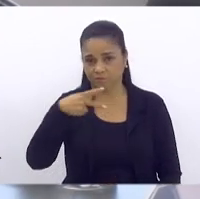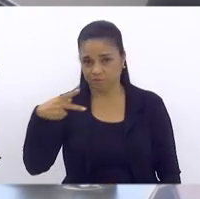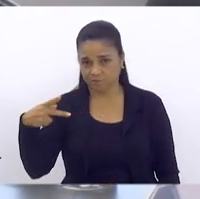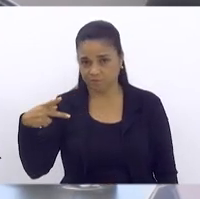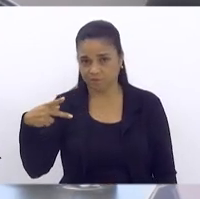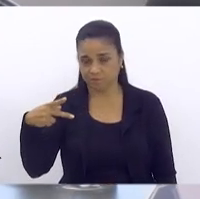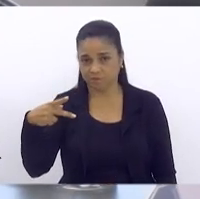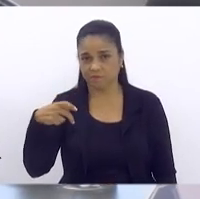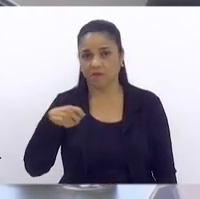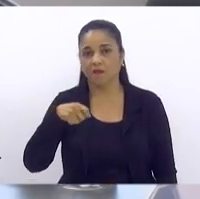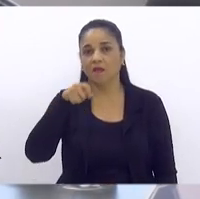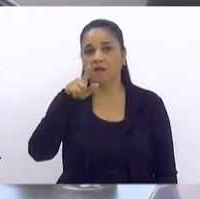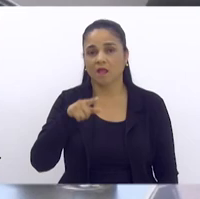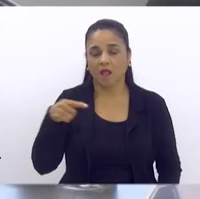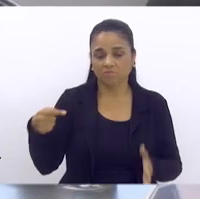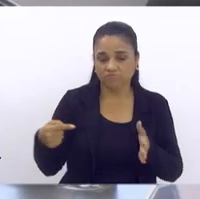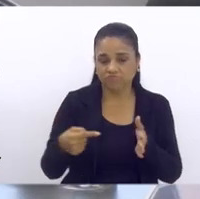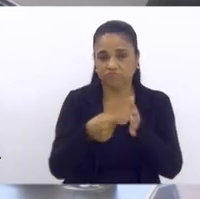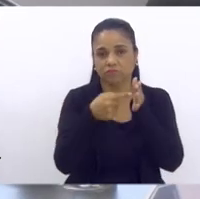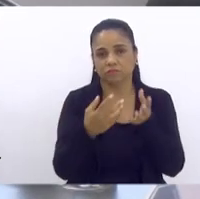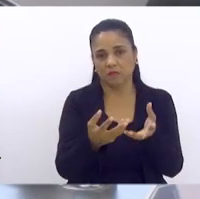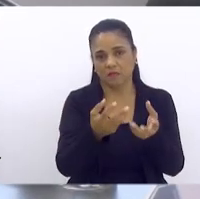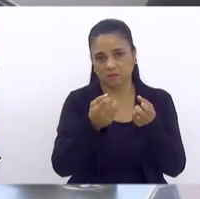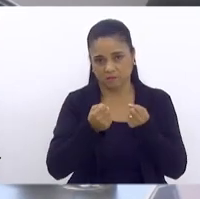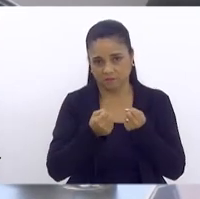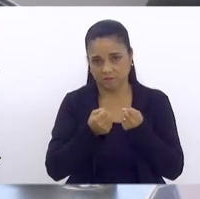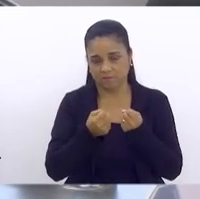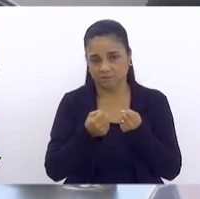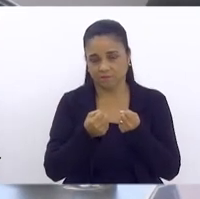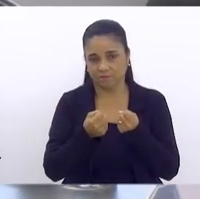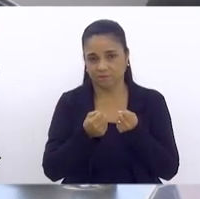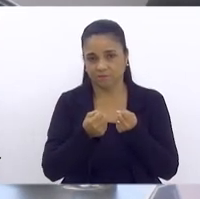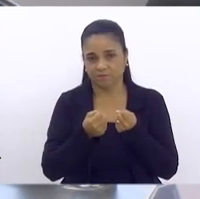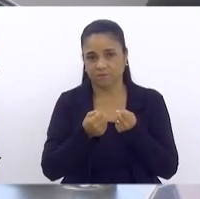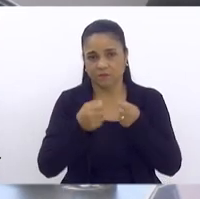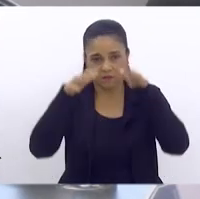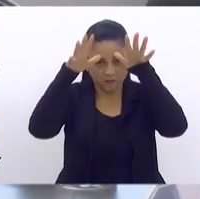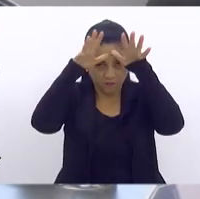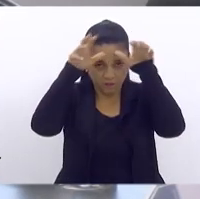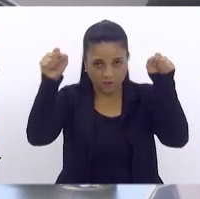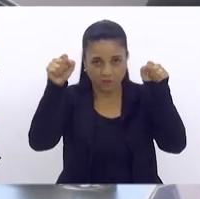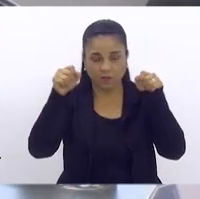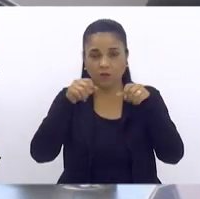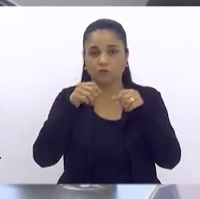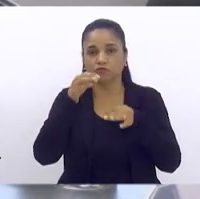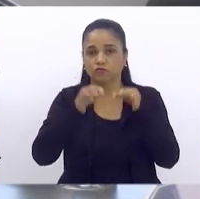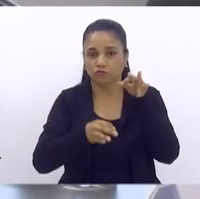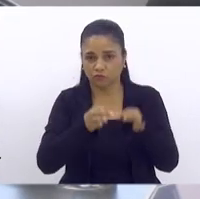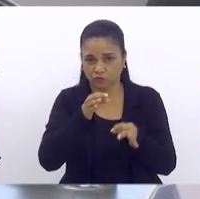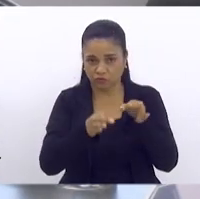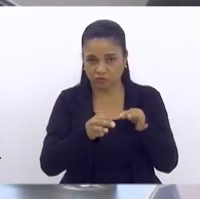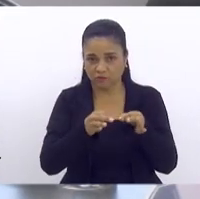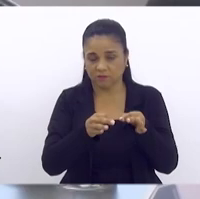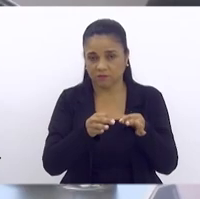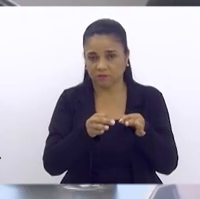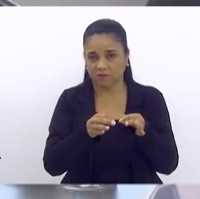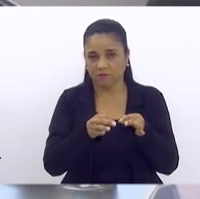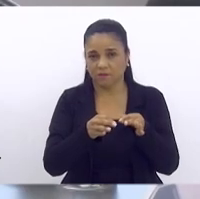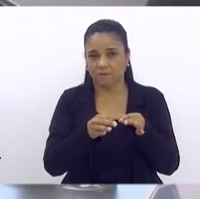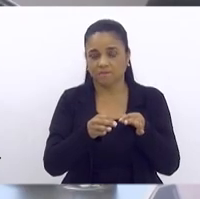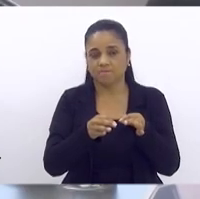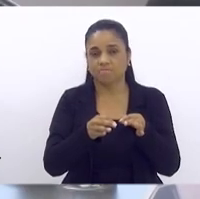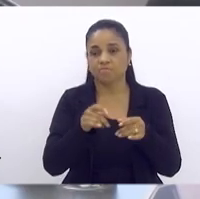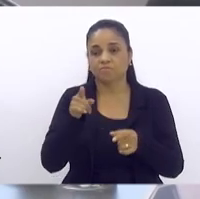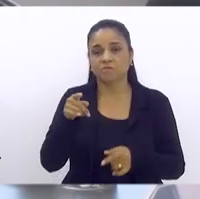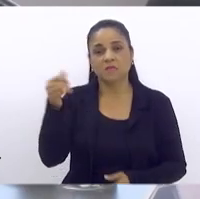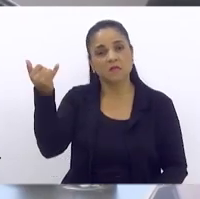quem recebe a denúncia é o Tribunal de Justiça. O senhor acabou de dizer que